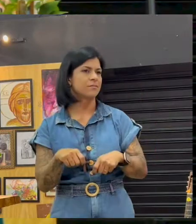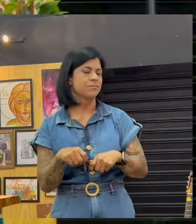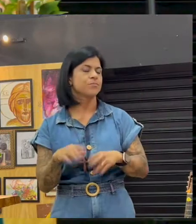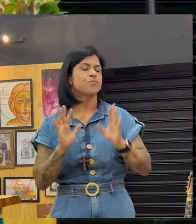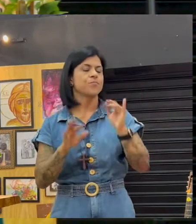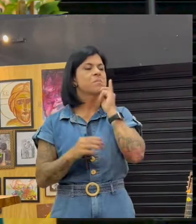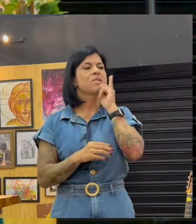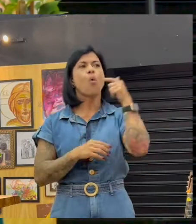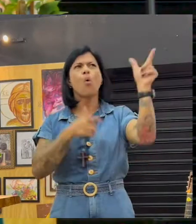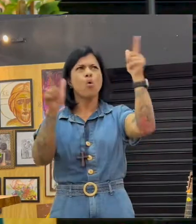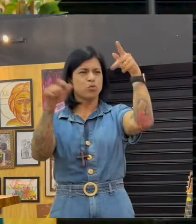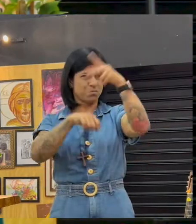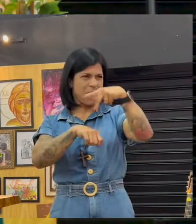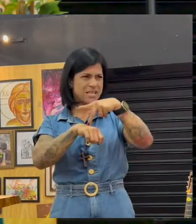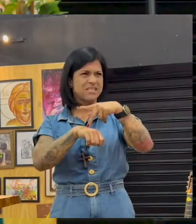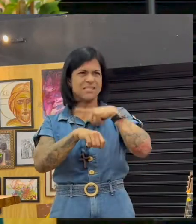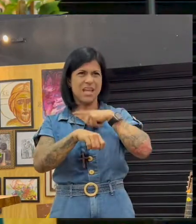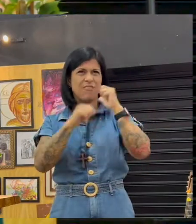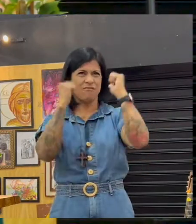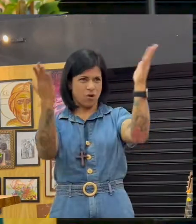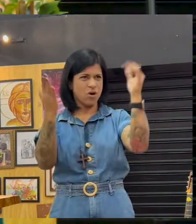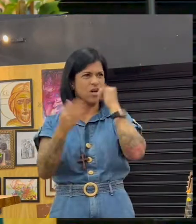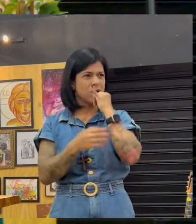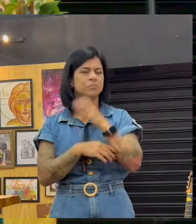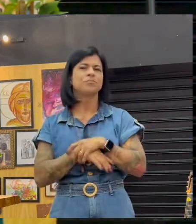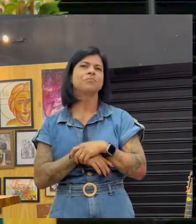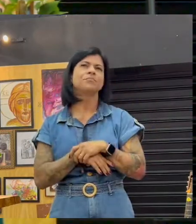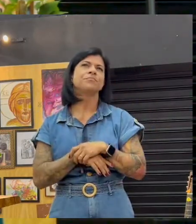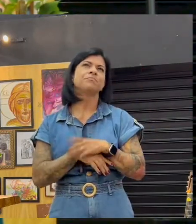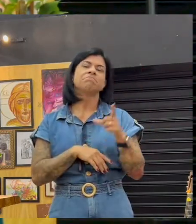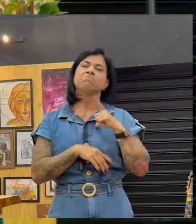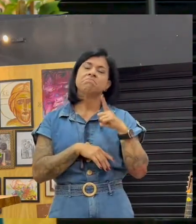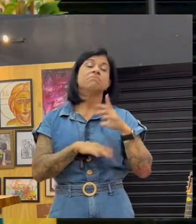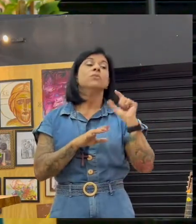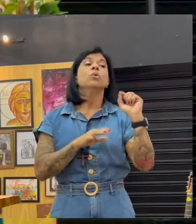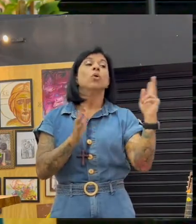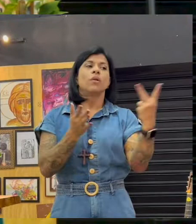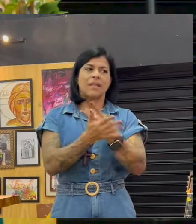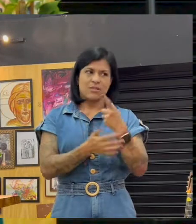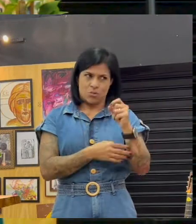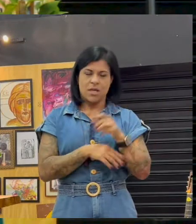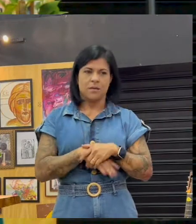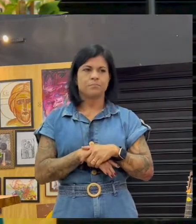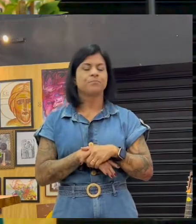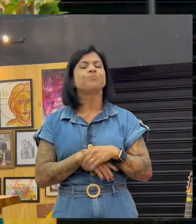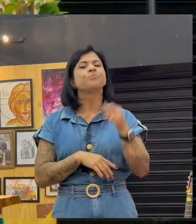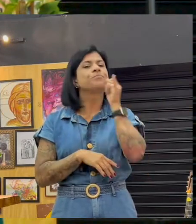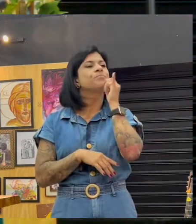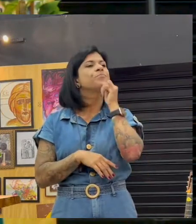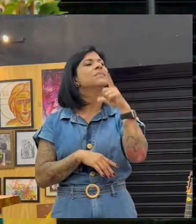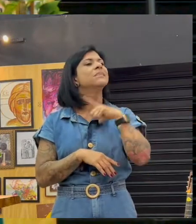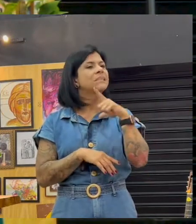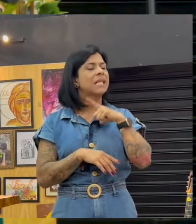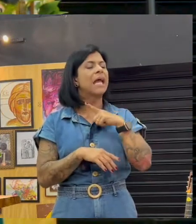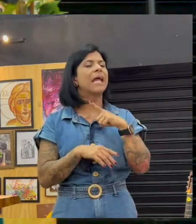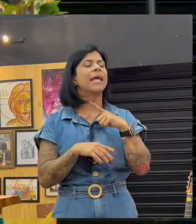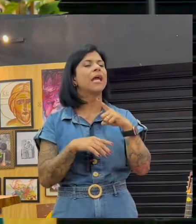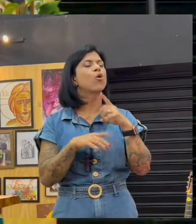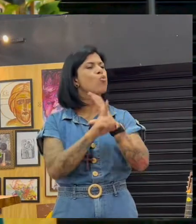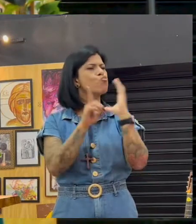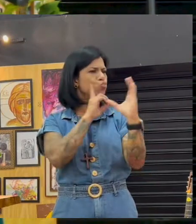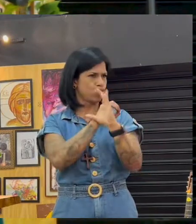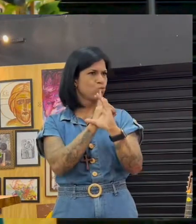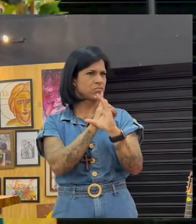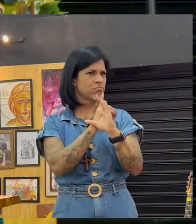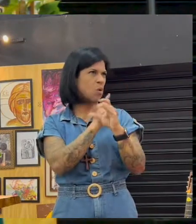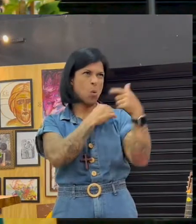Em outros países, né, mais nas gringas, assim, o culto a Deus é chamado de service. Não sei